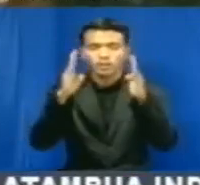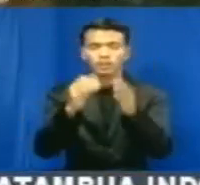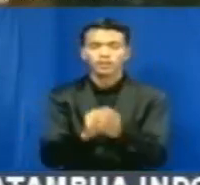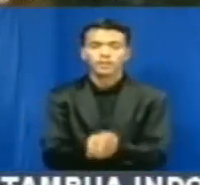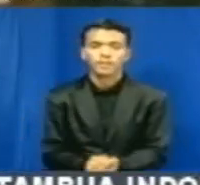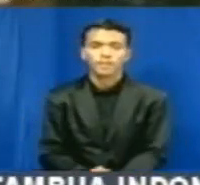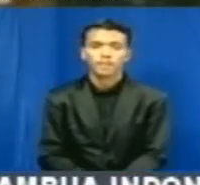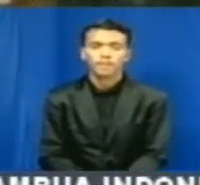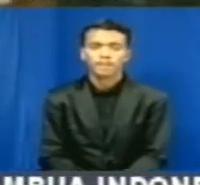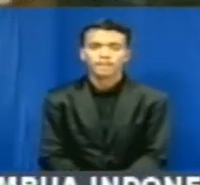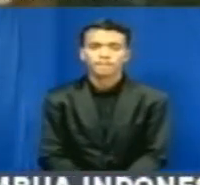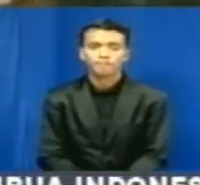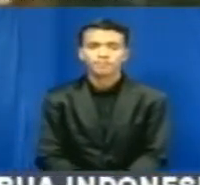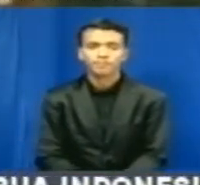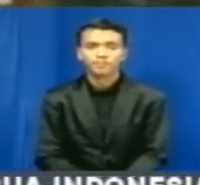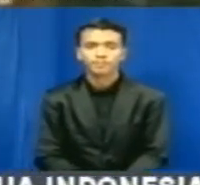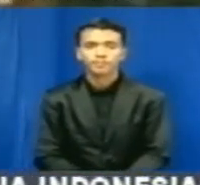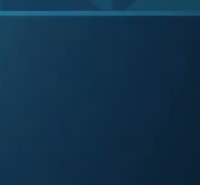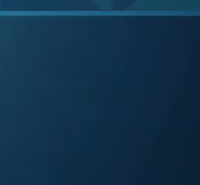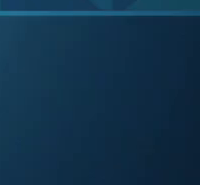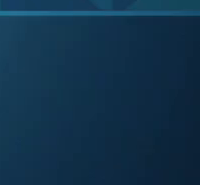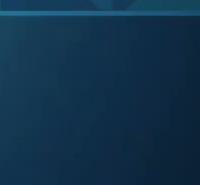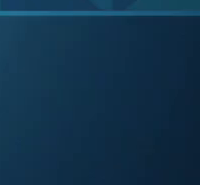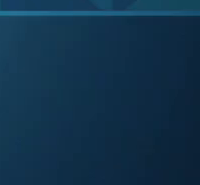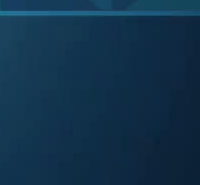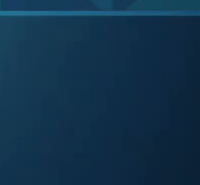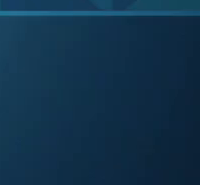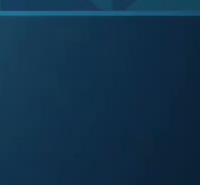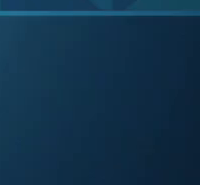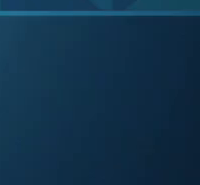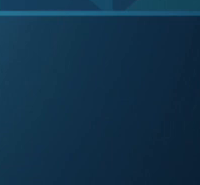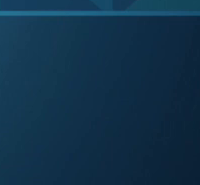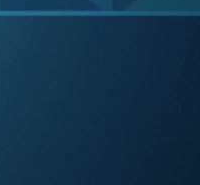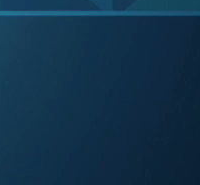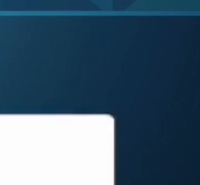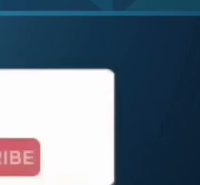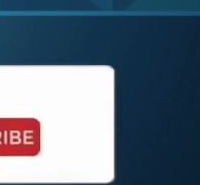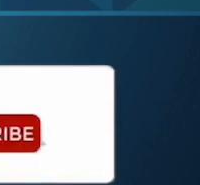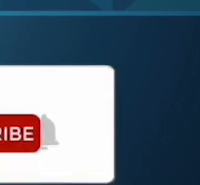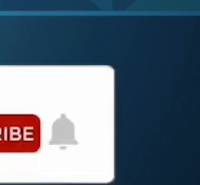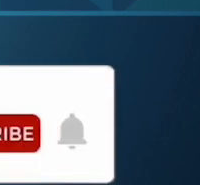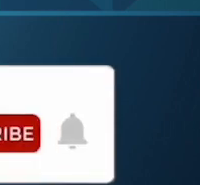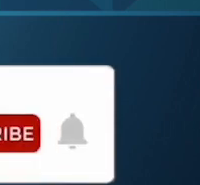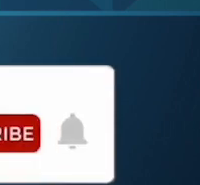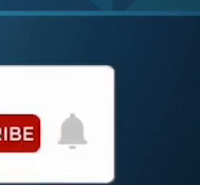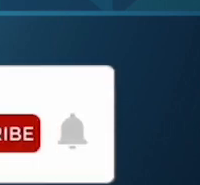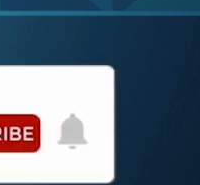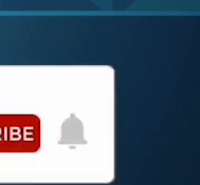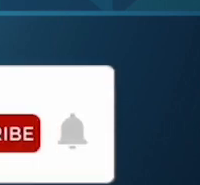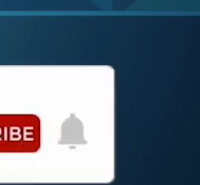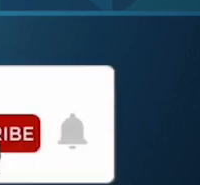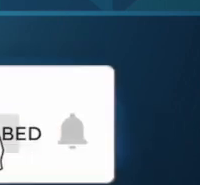das Dores, Agostinho Neno, ba RTTLI. A tu retan informação factuais no atuais, que ta